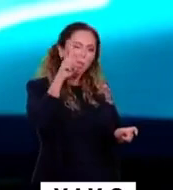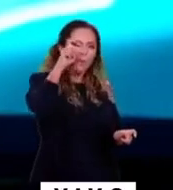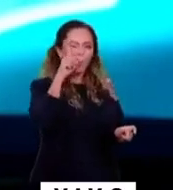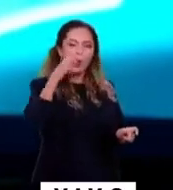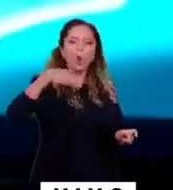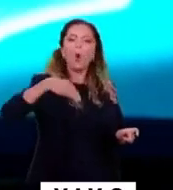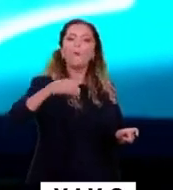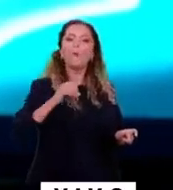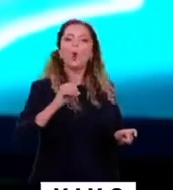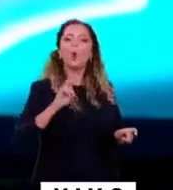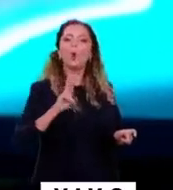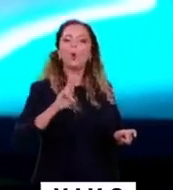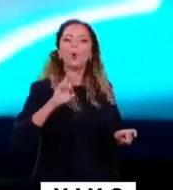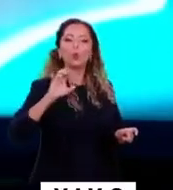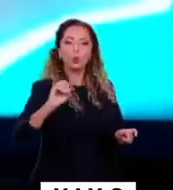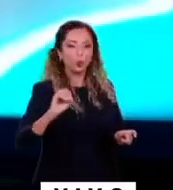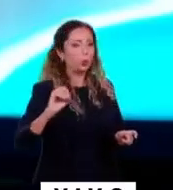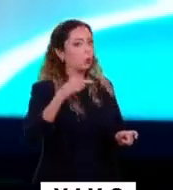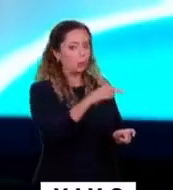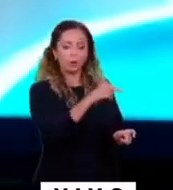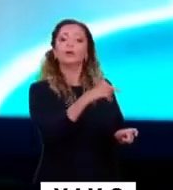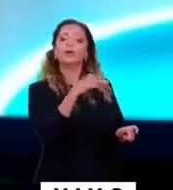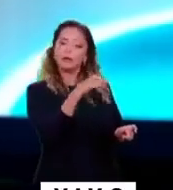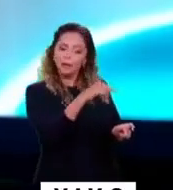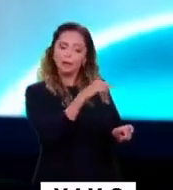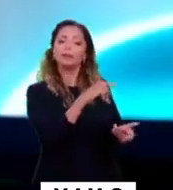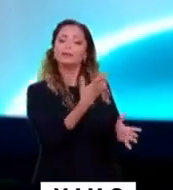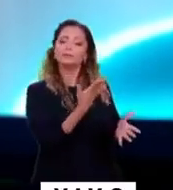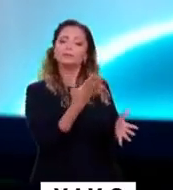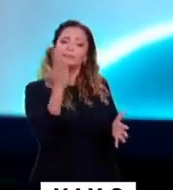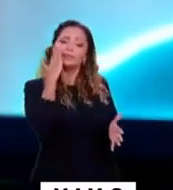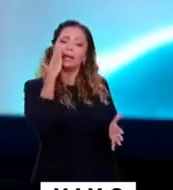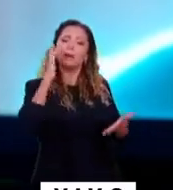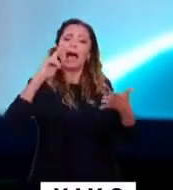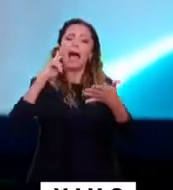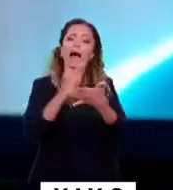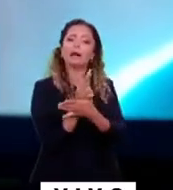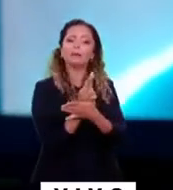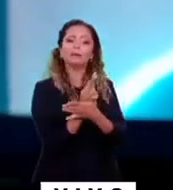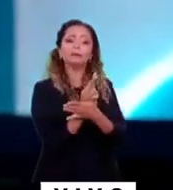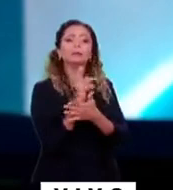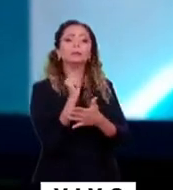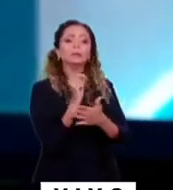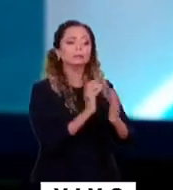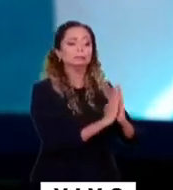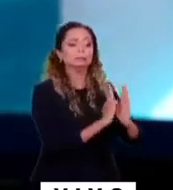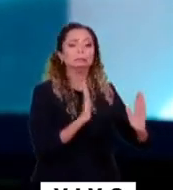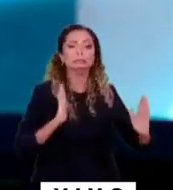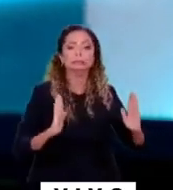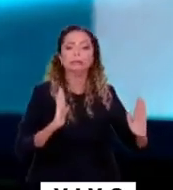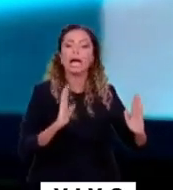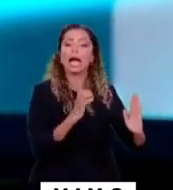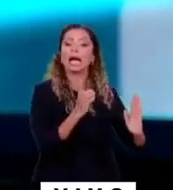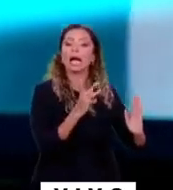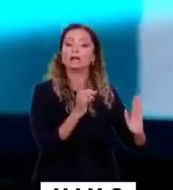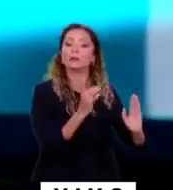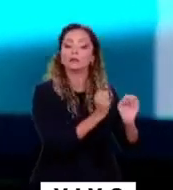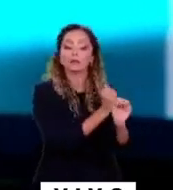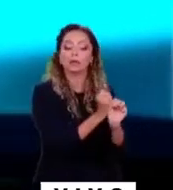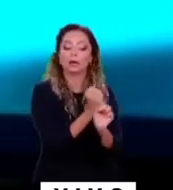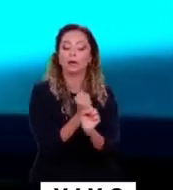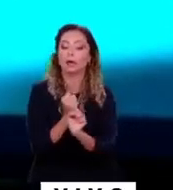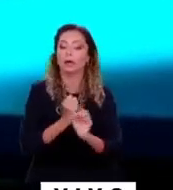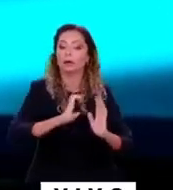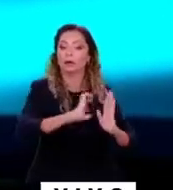Brasil ele bem conhece o que aconteceu ao longo desses 14 anos de ept foi o homem realmente que